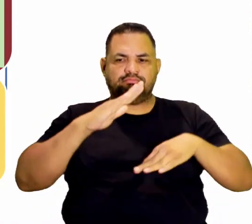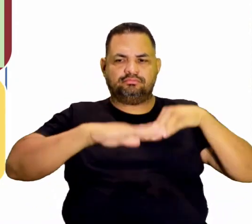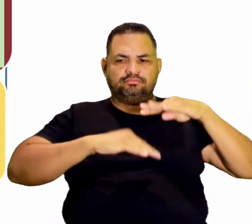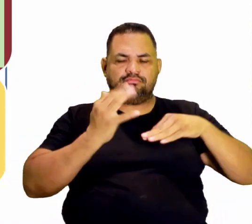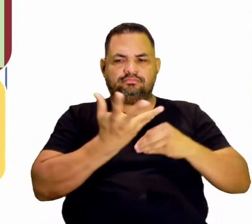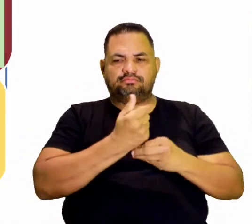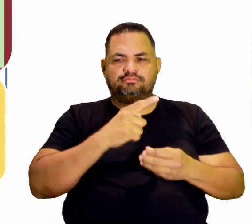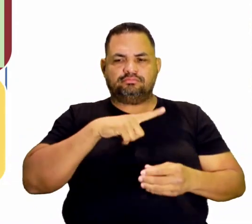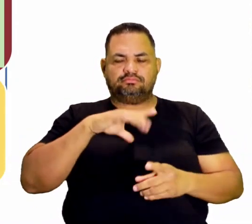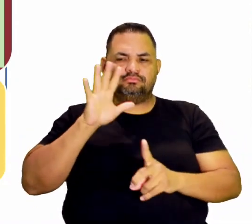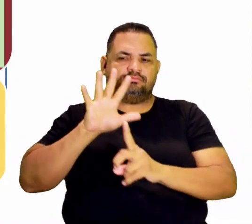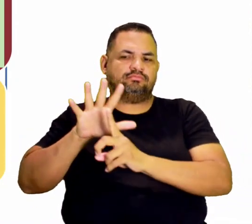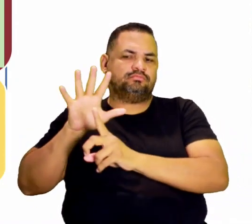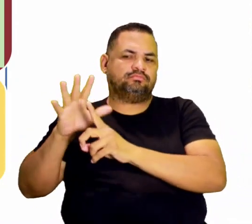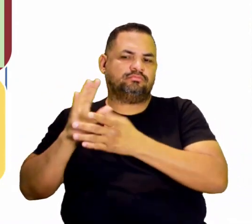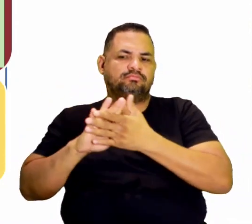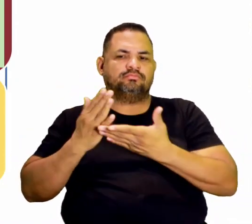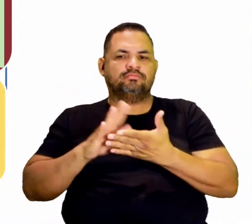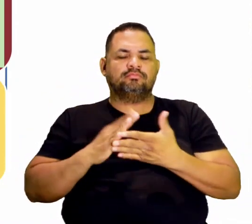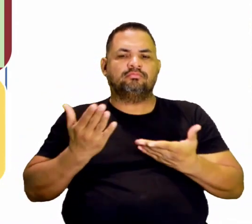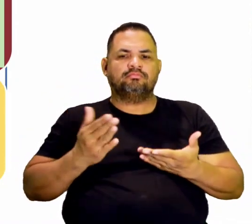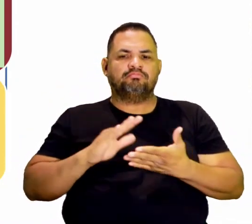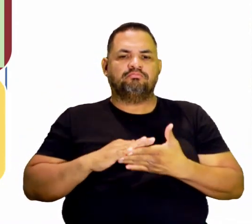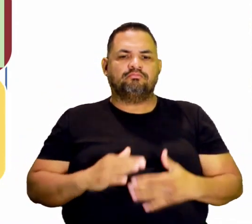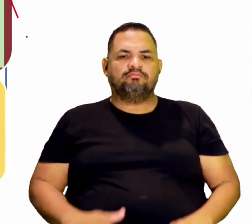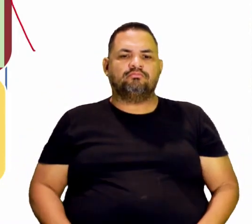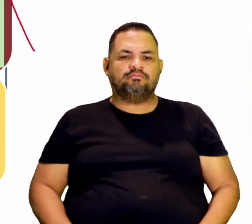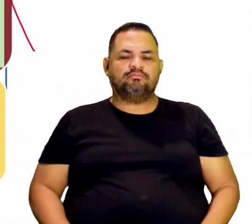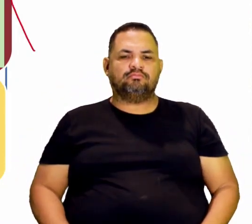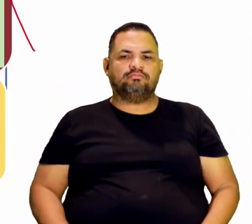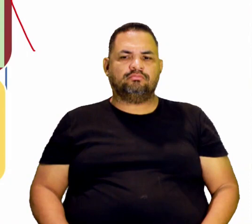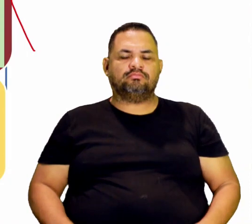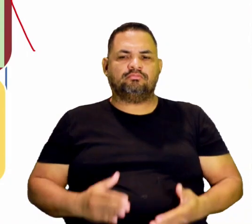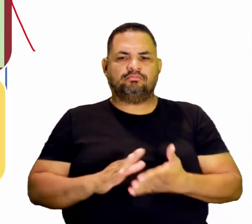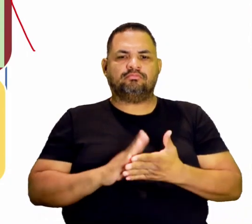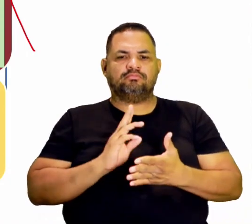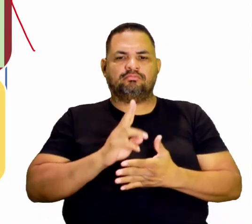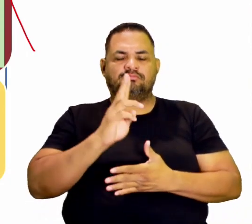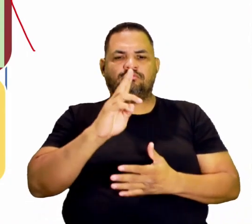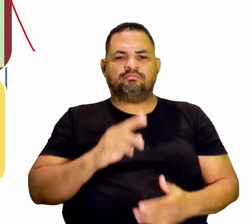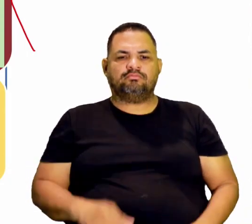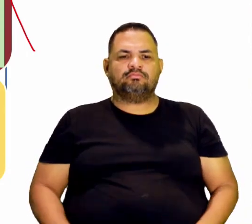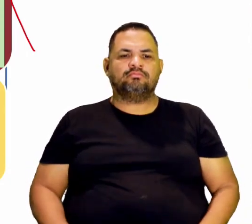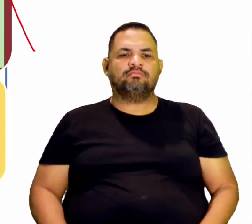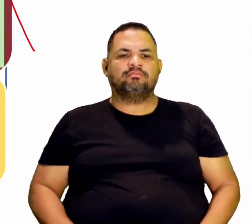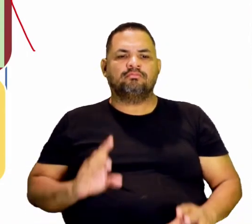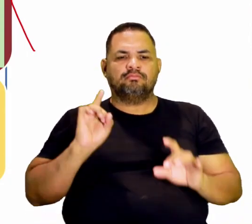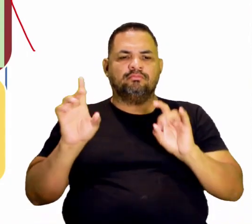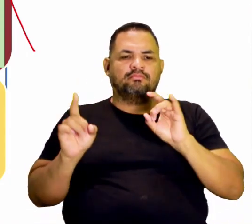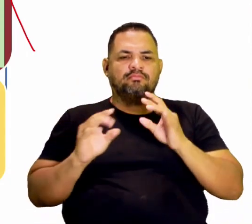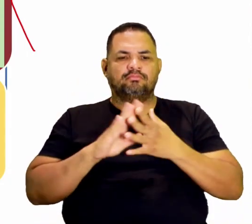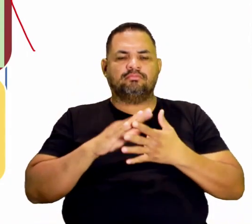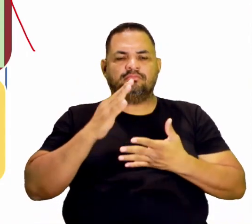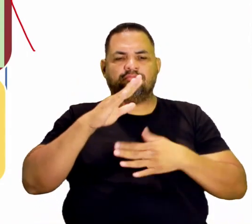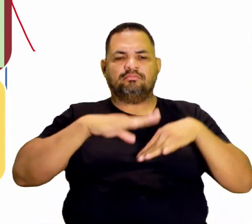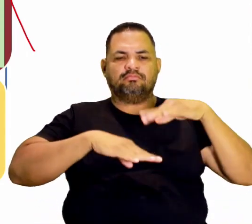uma influência muito grande nas artes que se seguiram. Cada um